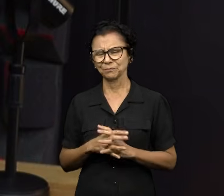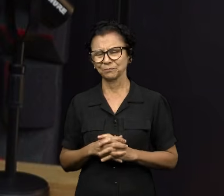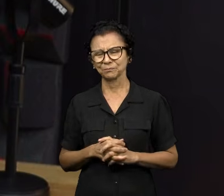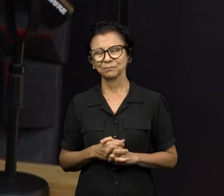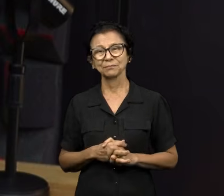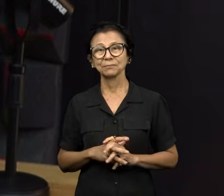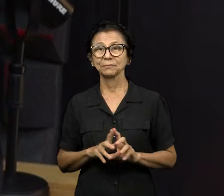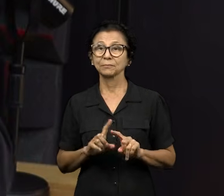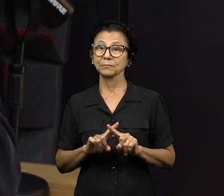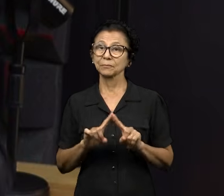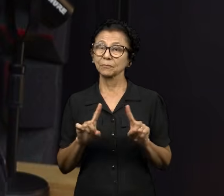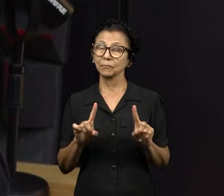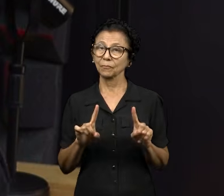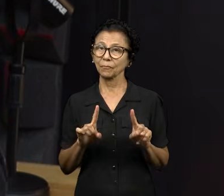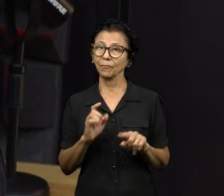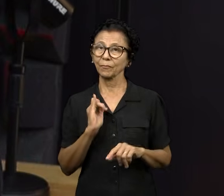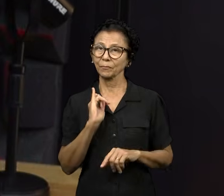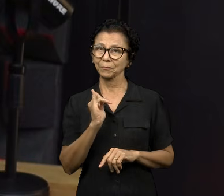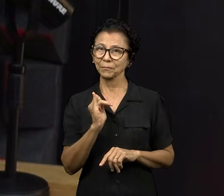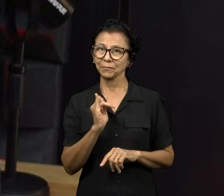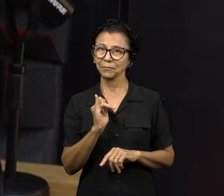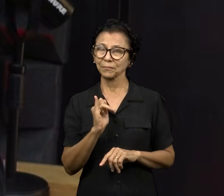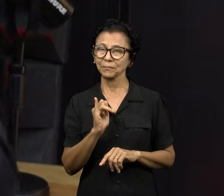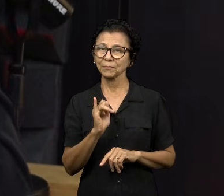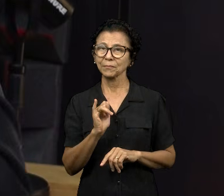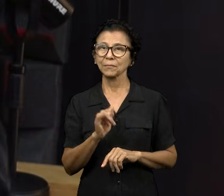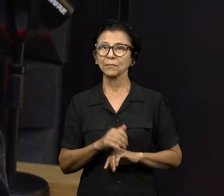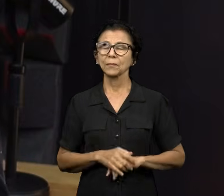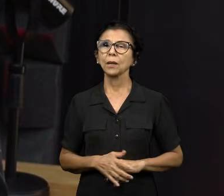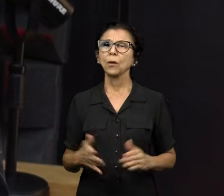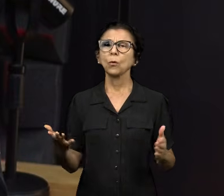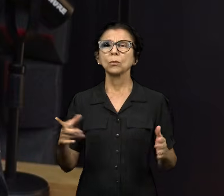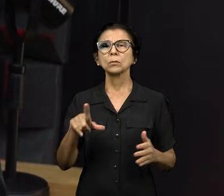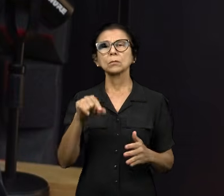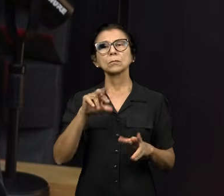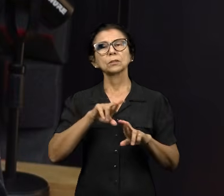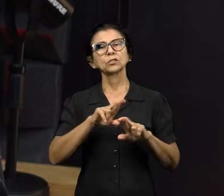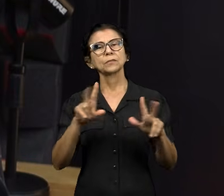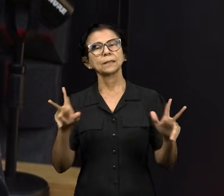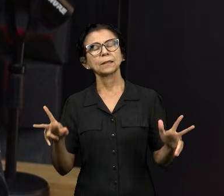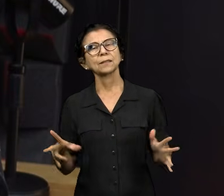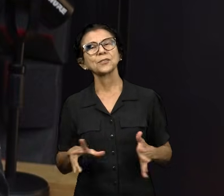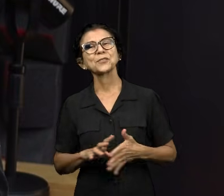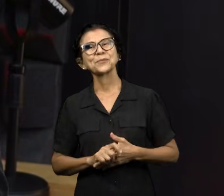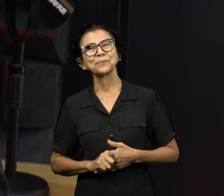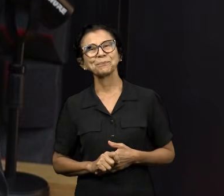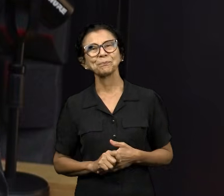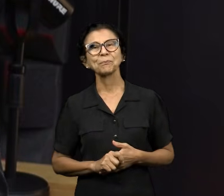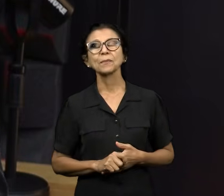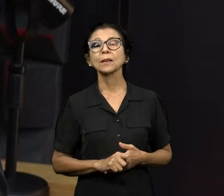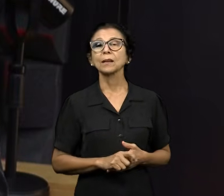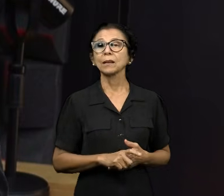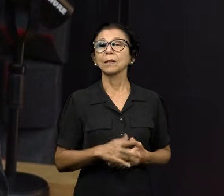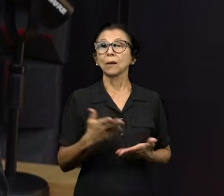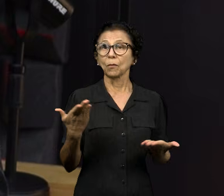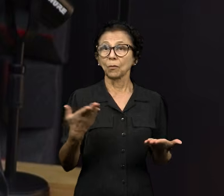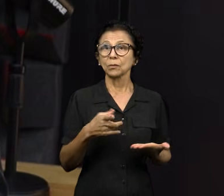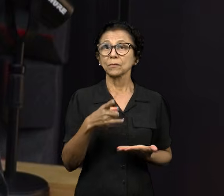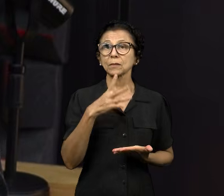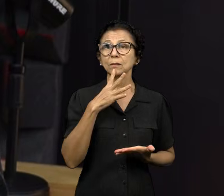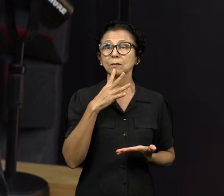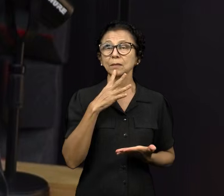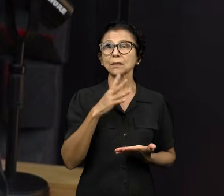nós queremos encerrar este episódio dizendo que você pode tomar uma decisão diferente dessa. Hoje você teve conhecimento